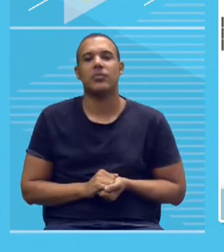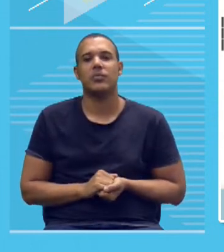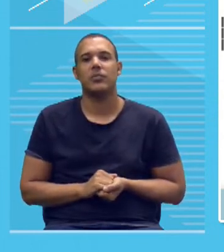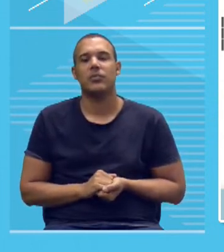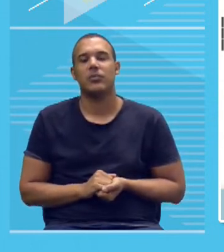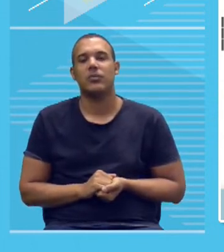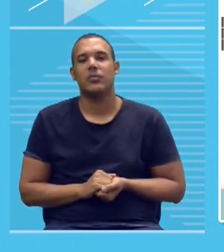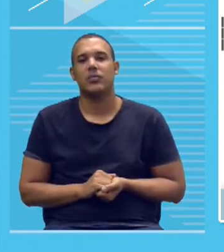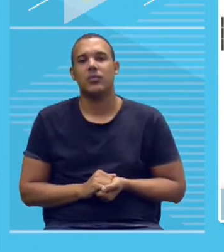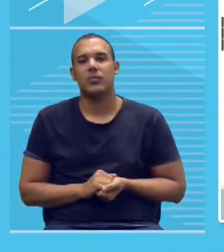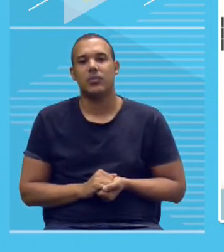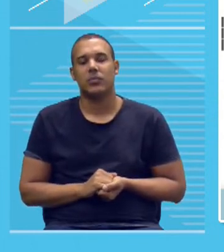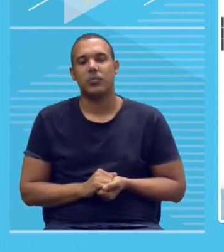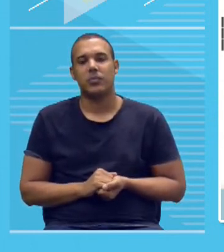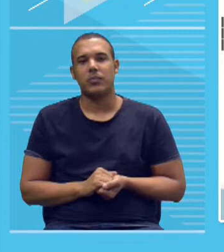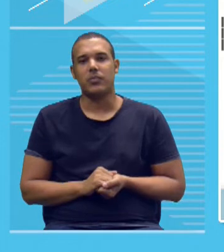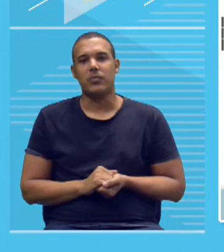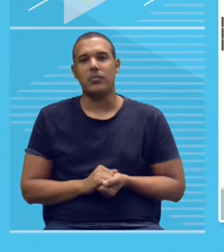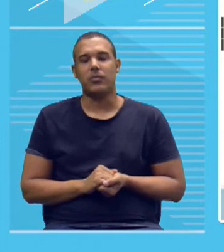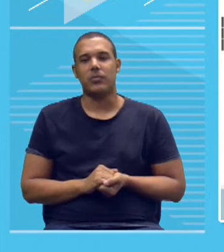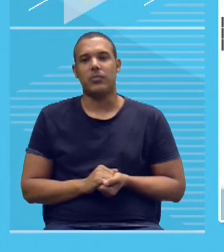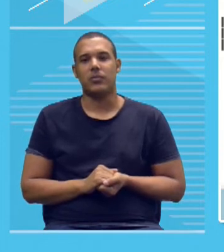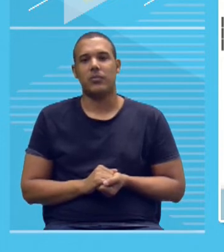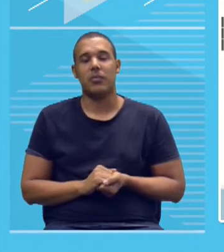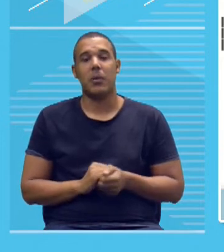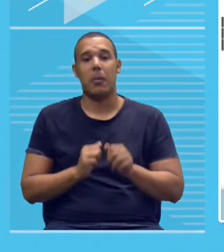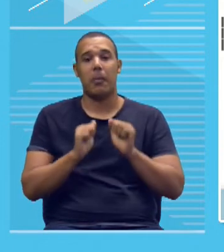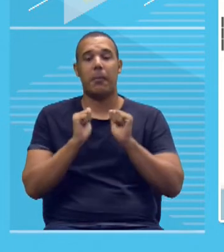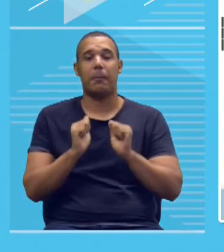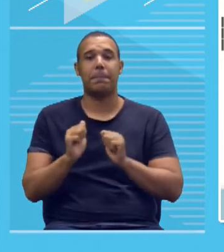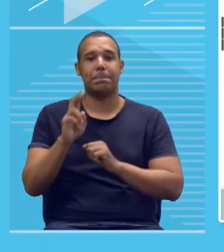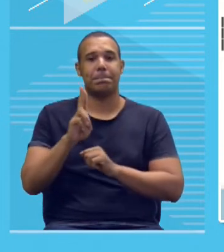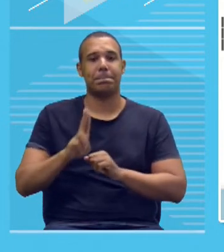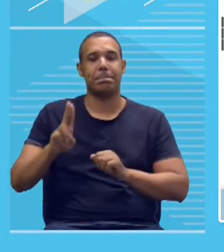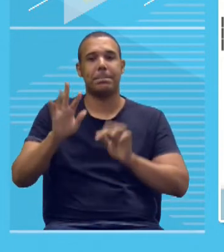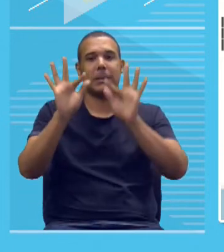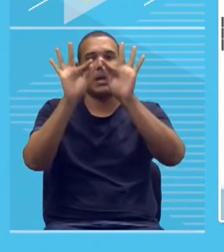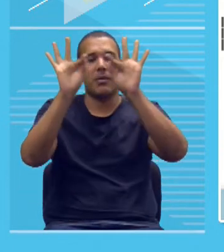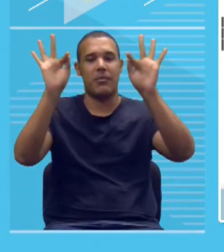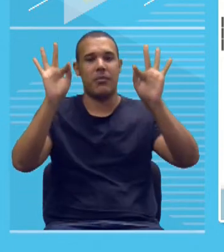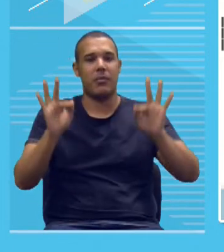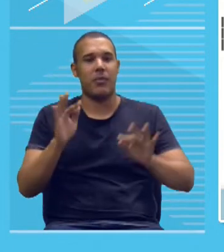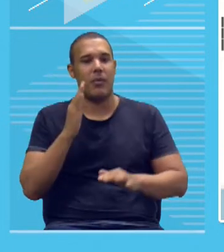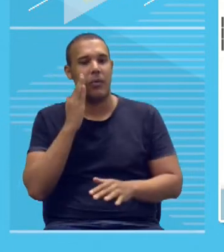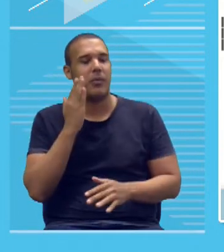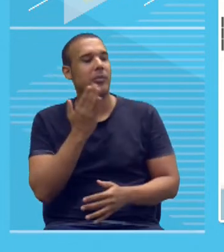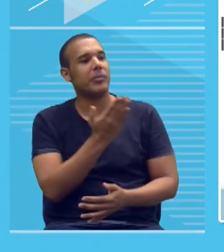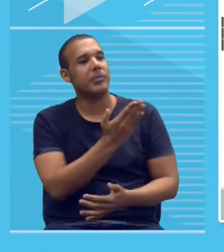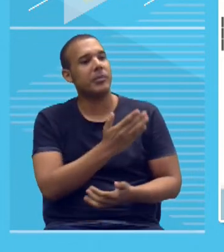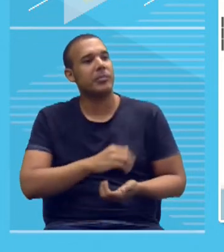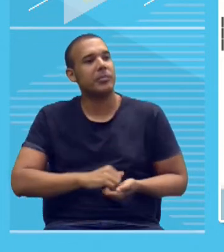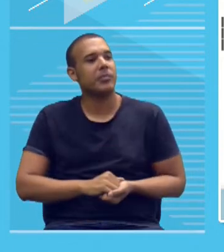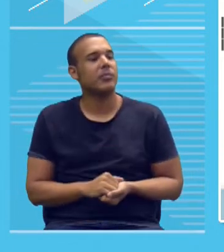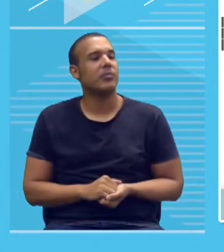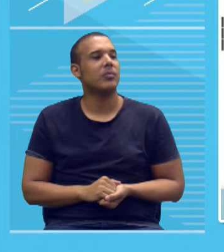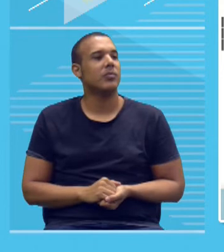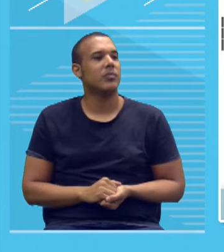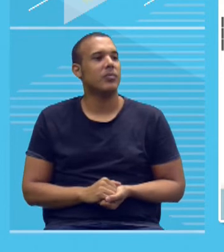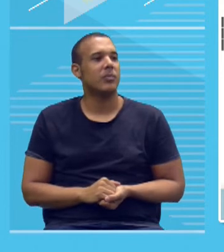como é que eu posso estar fazendo isso eu posso jogar na fórmula juros é igual capital